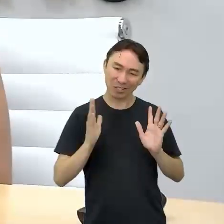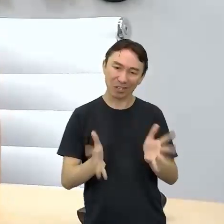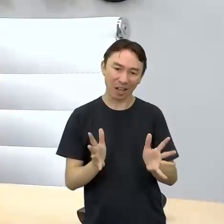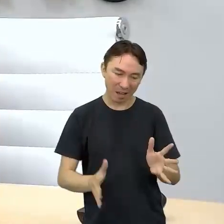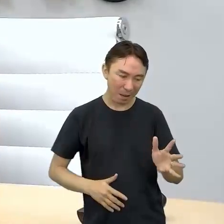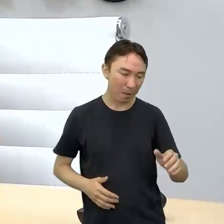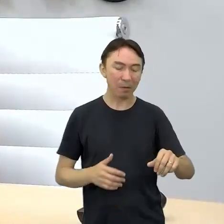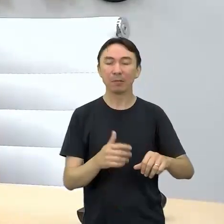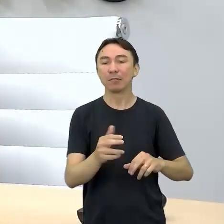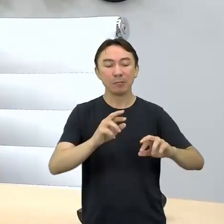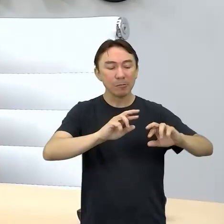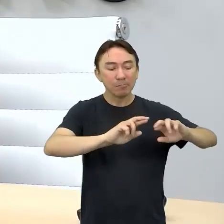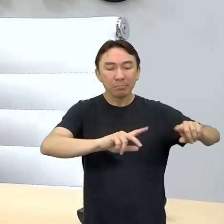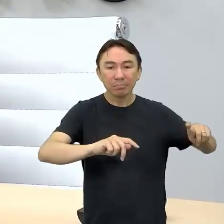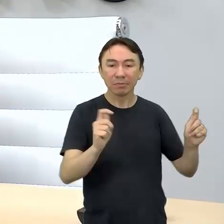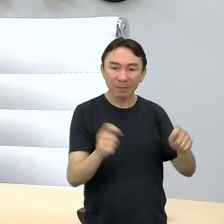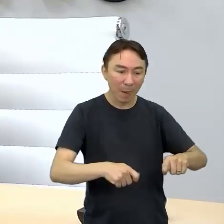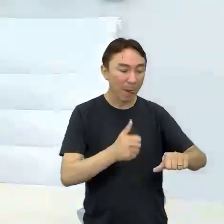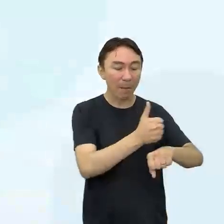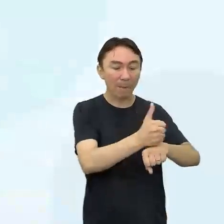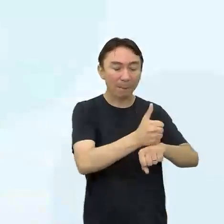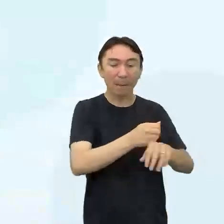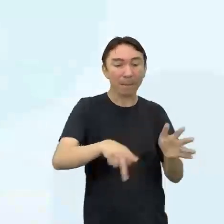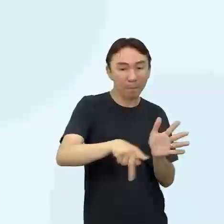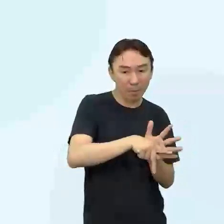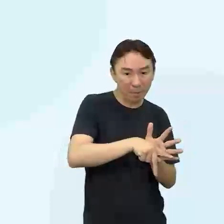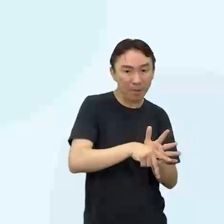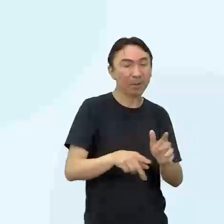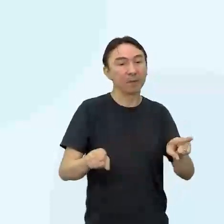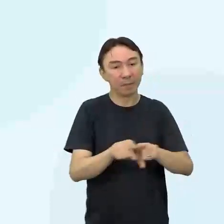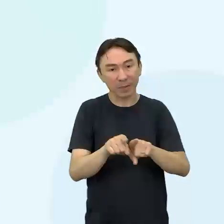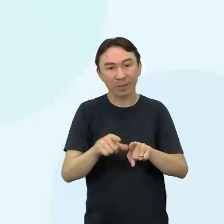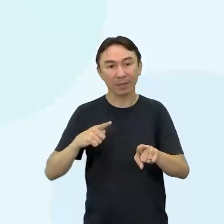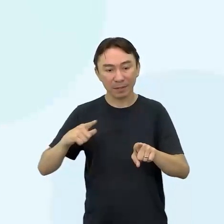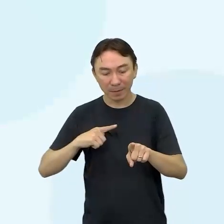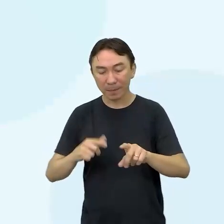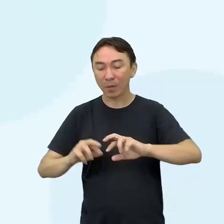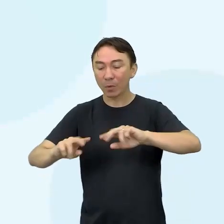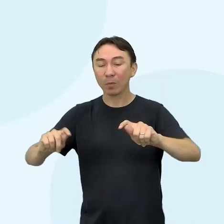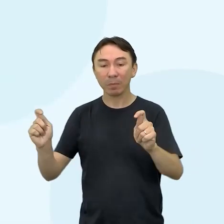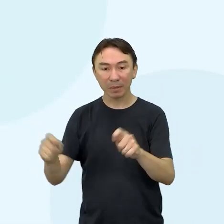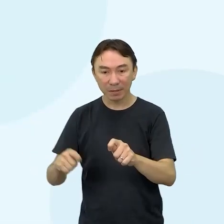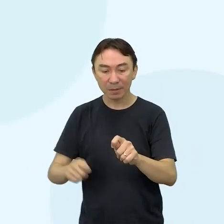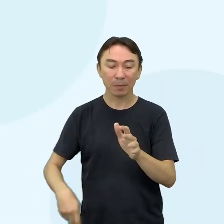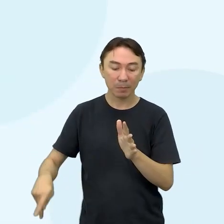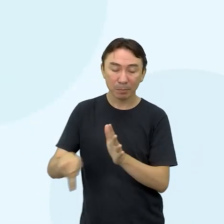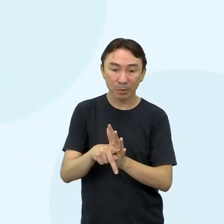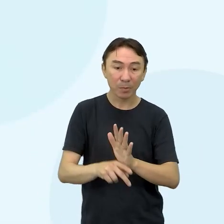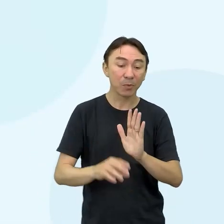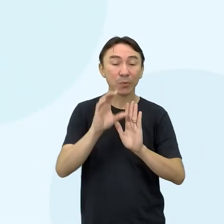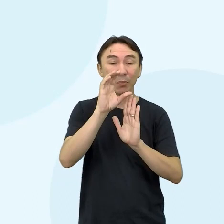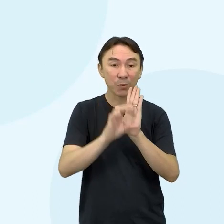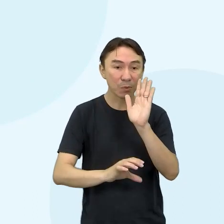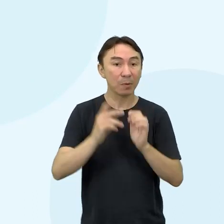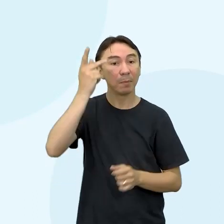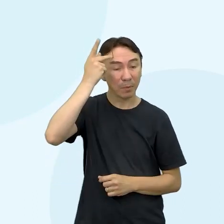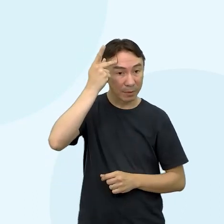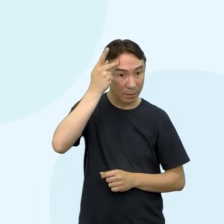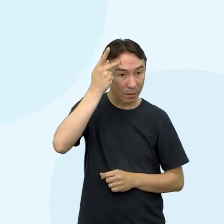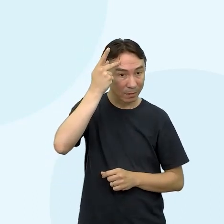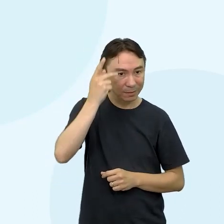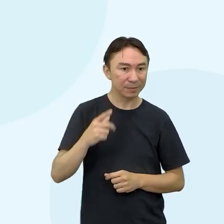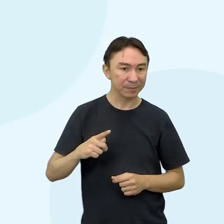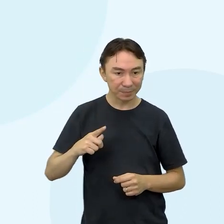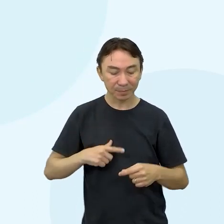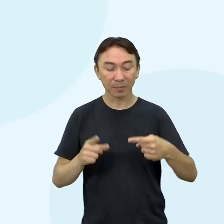também sobre as competências gerais do currículo paulista, né? Então, no próximo slide, a gente tem aí que a gente selecionou duas competências